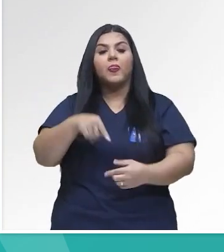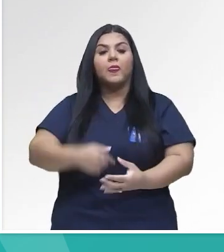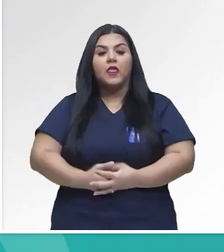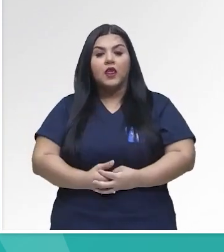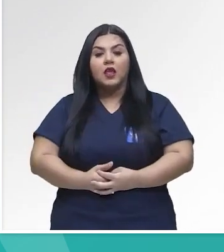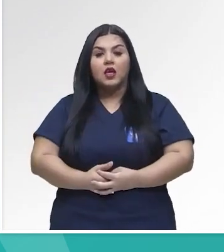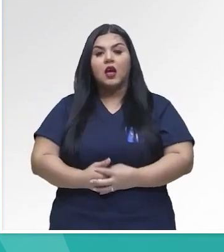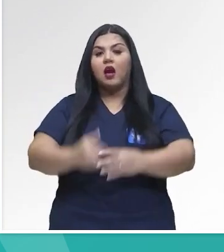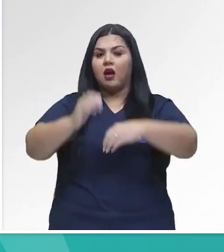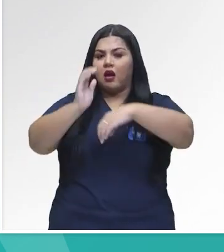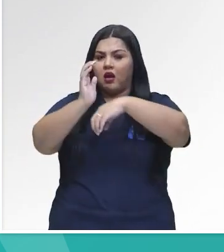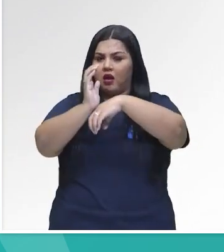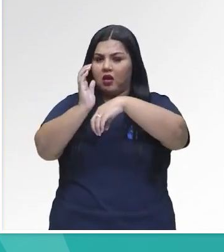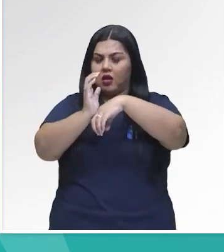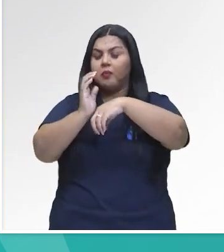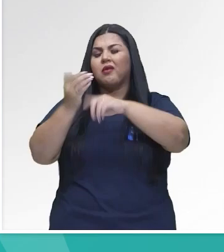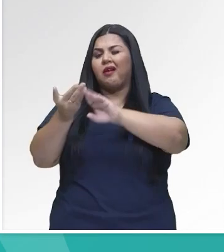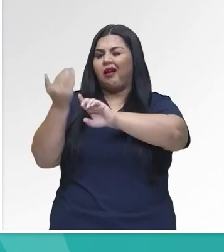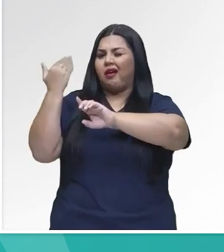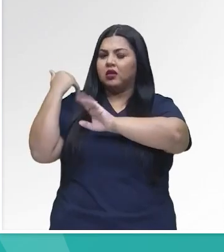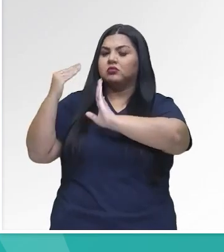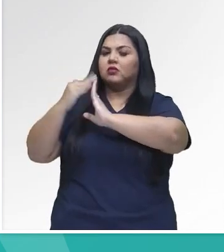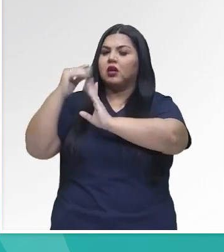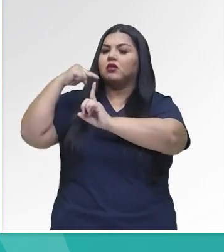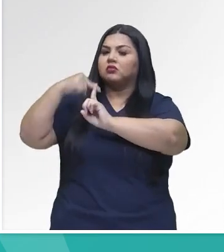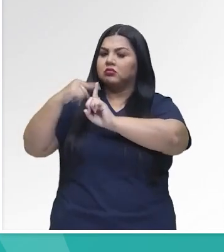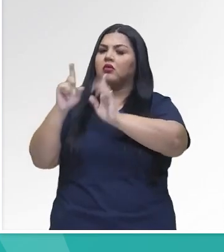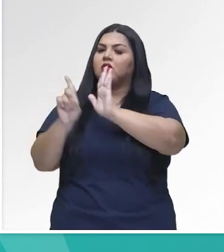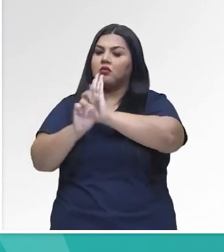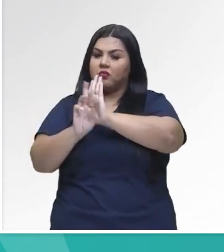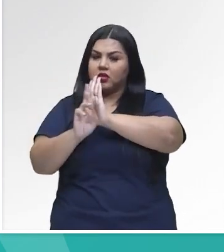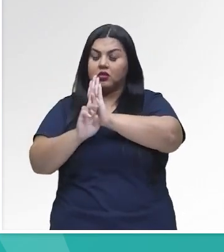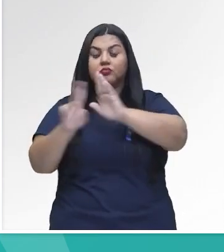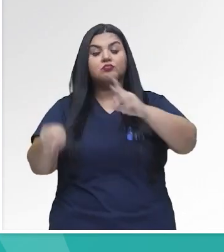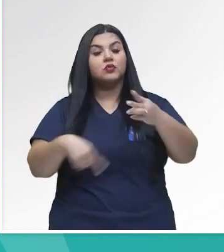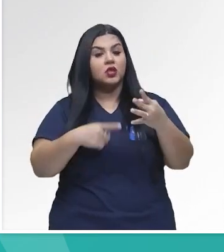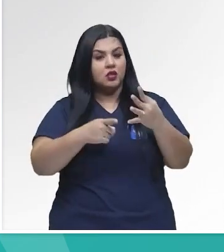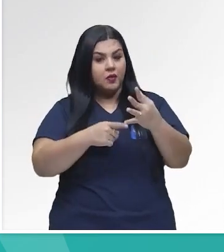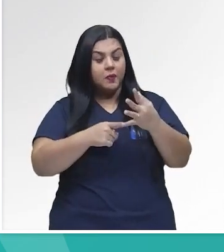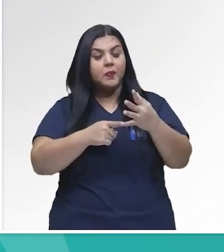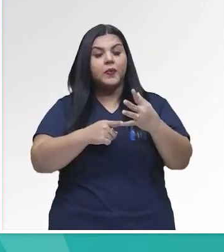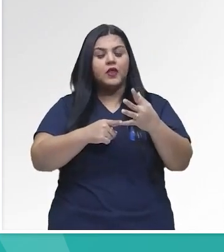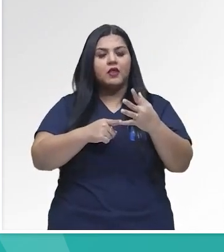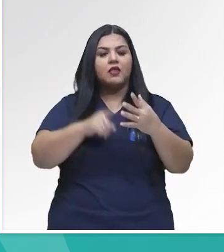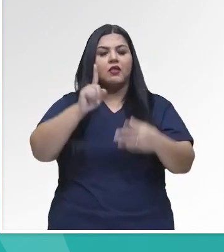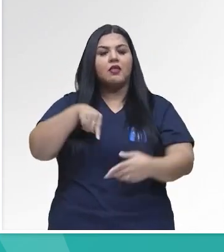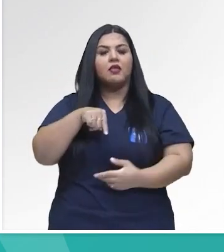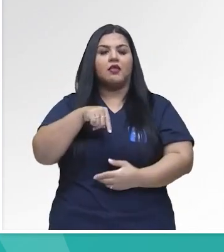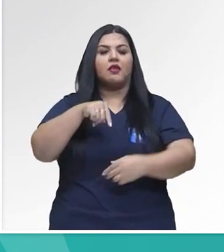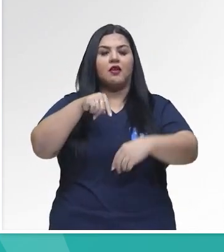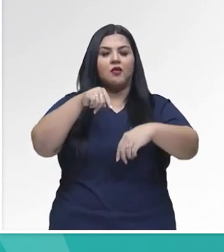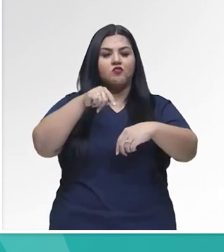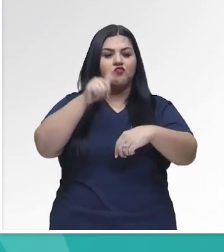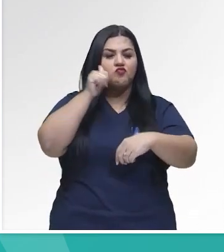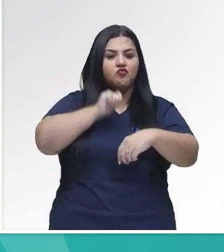a igreja ela tinha uma representação muito grande, a dama e o rei, certo?